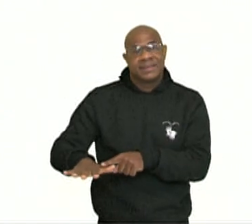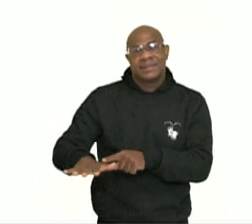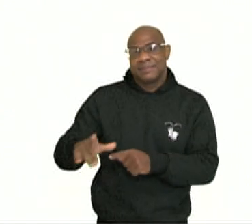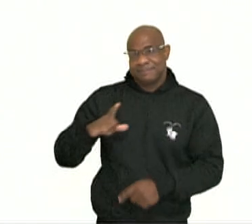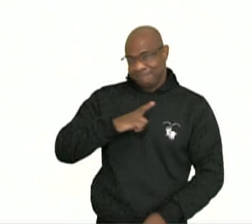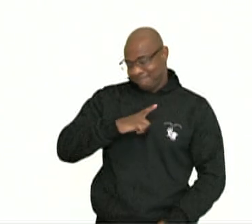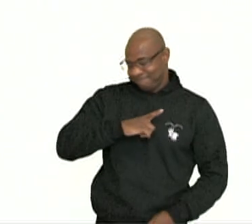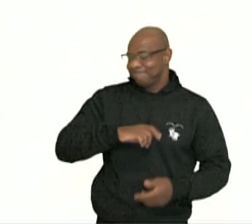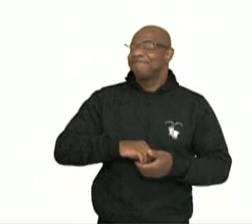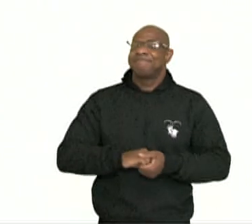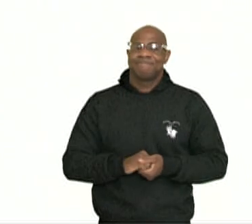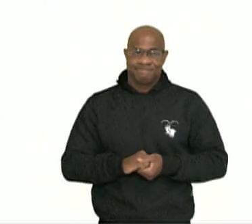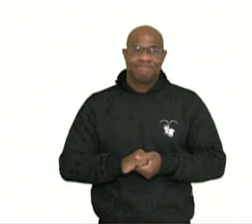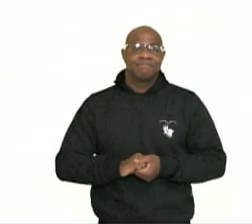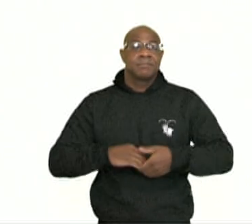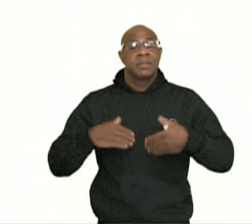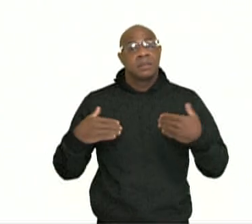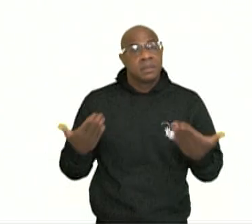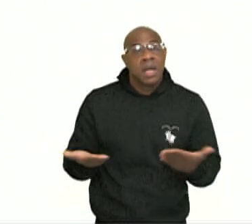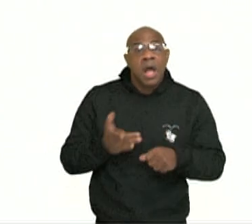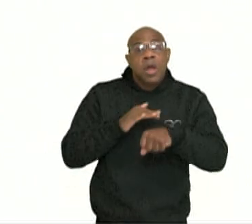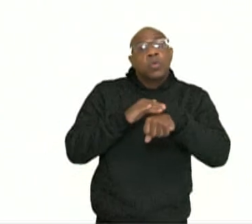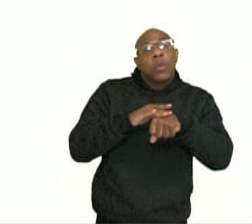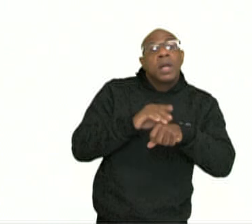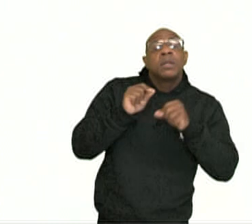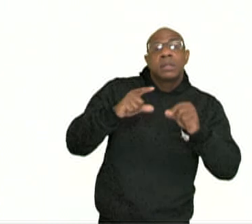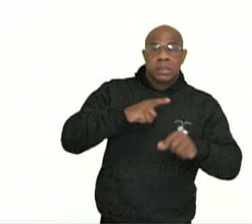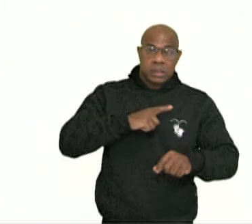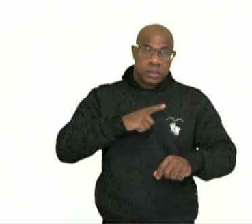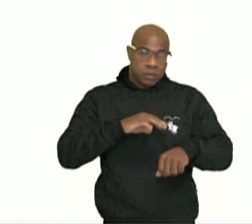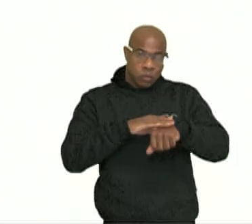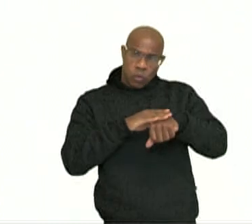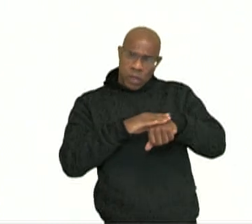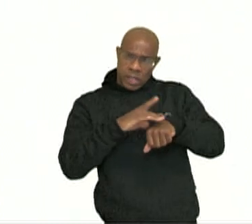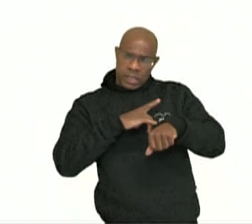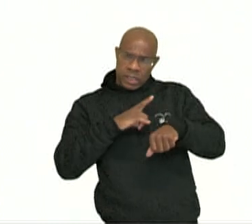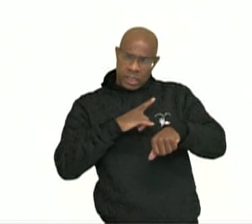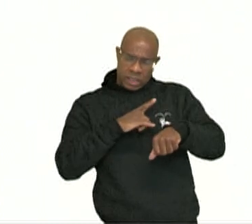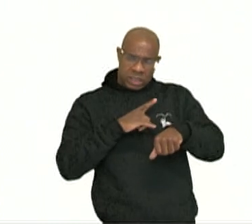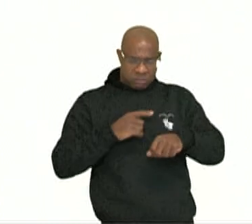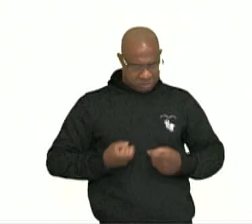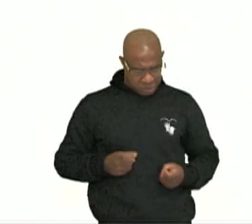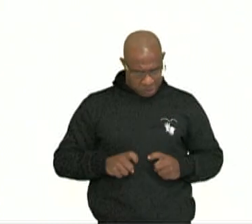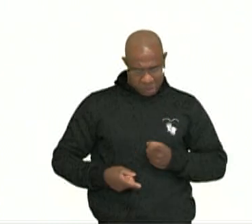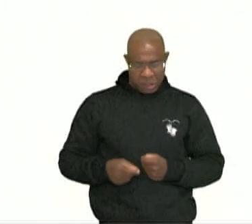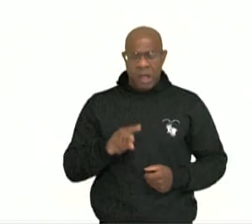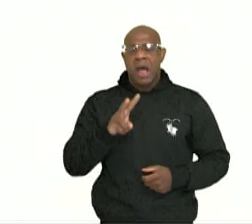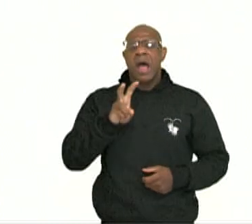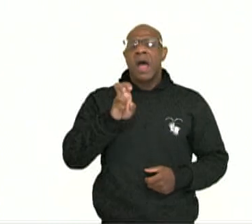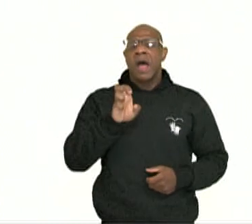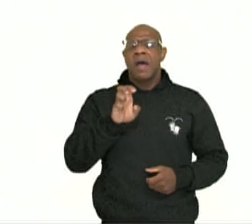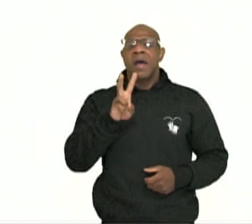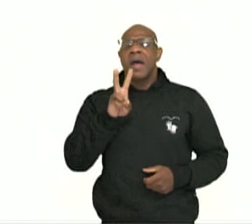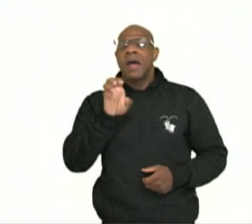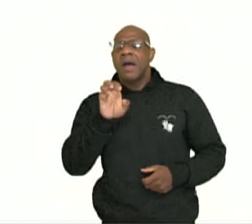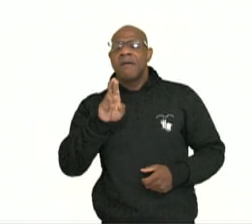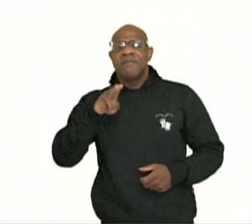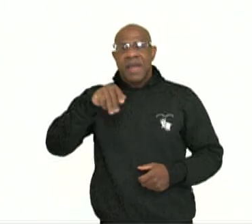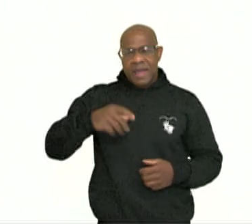metade. As doenças provocadas por vermes também são uma preocupação no